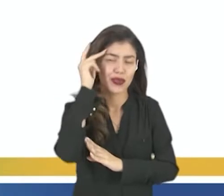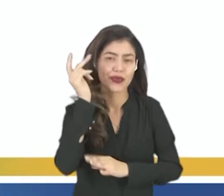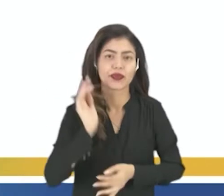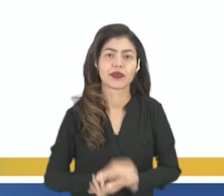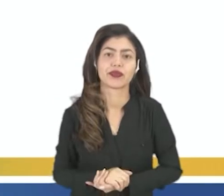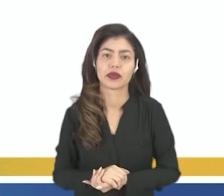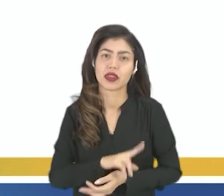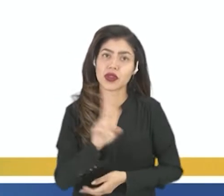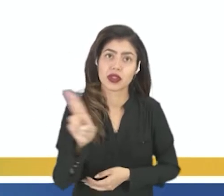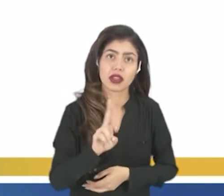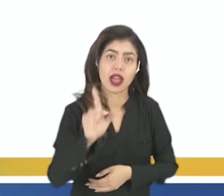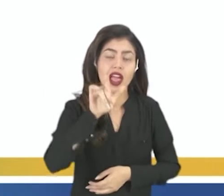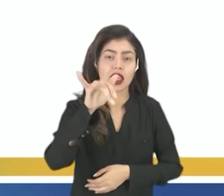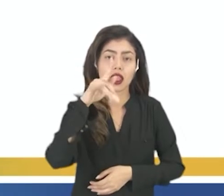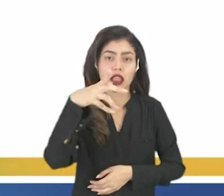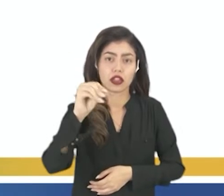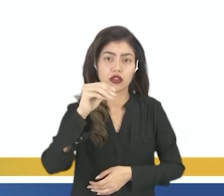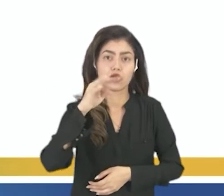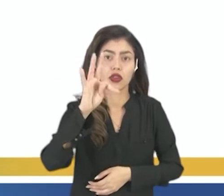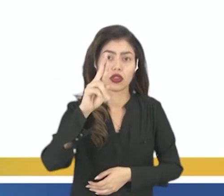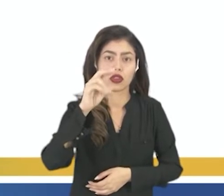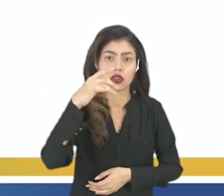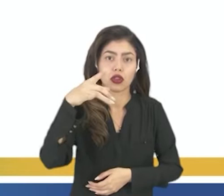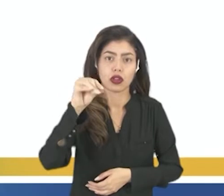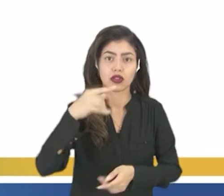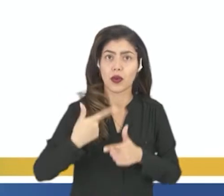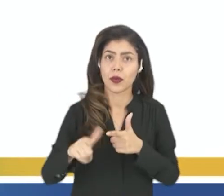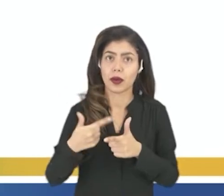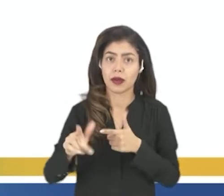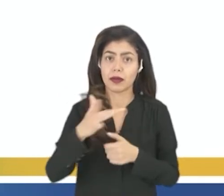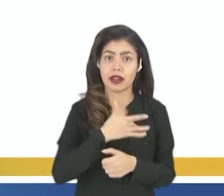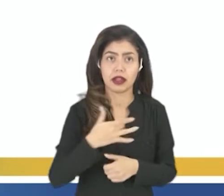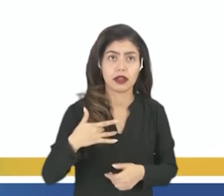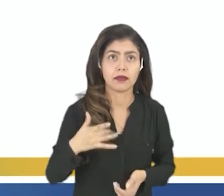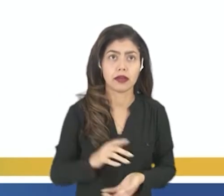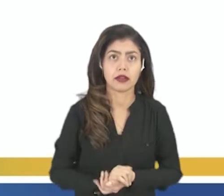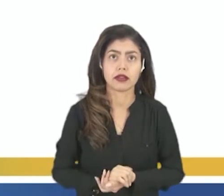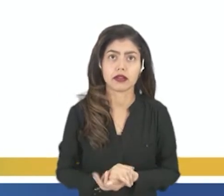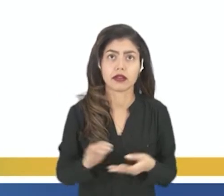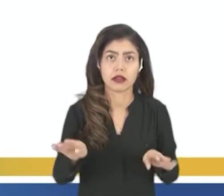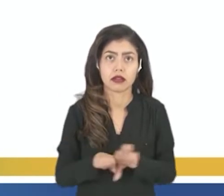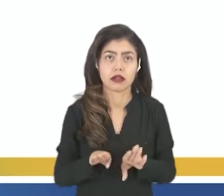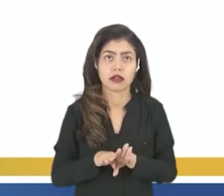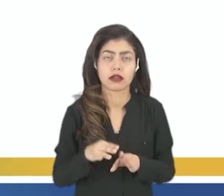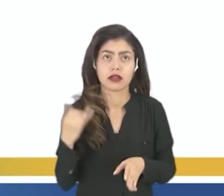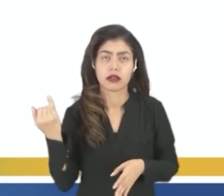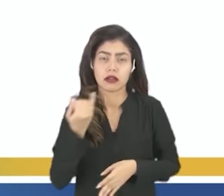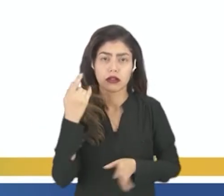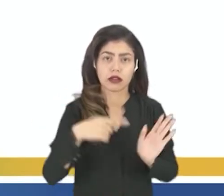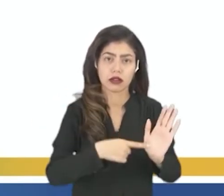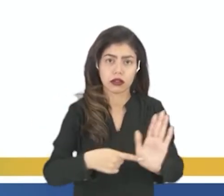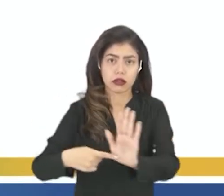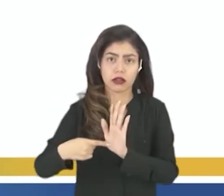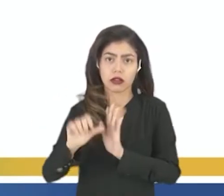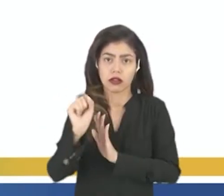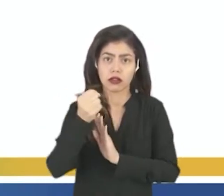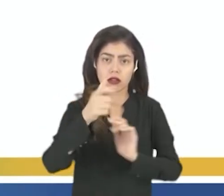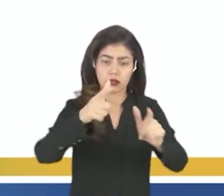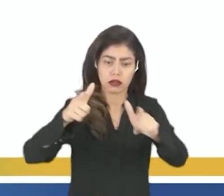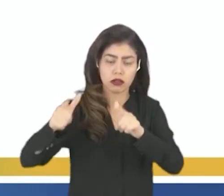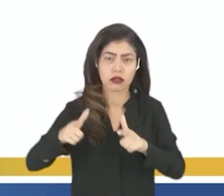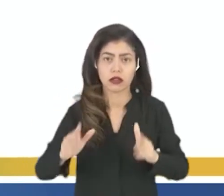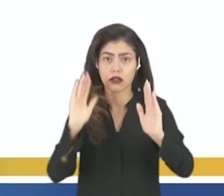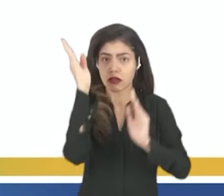são chamados de lixo tóxicos que se tornaram um problema para a saúde a solução após análise de oito